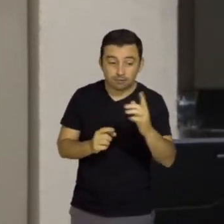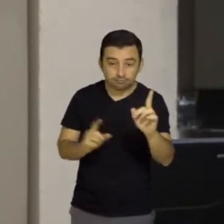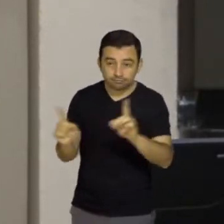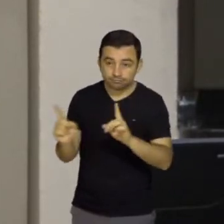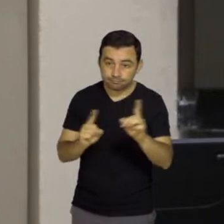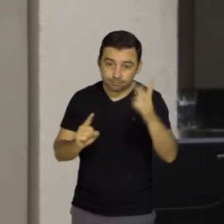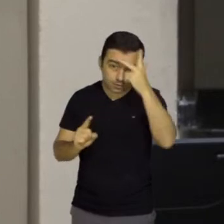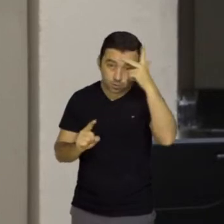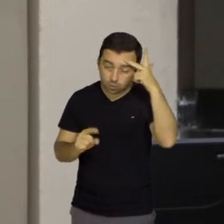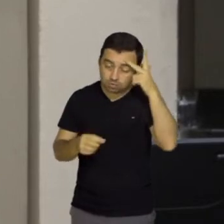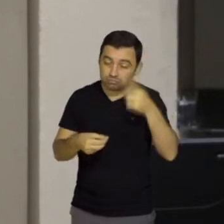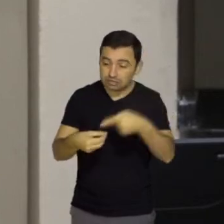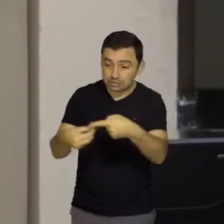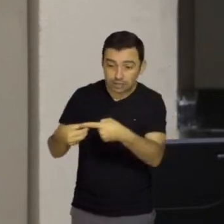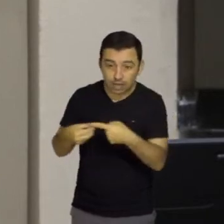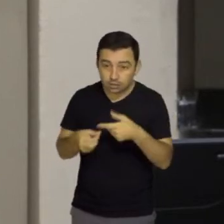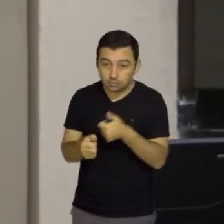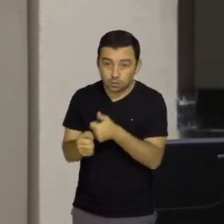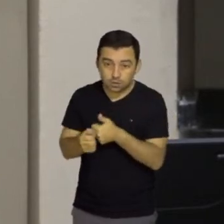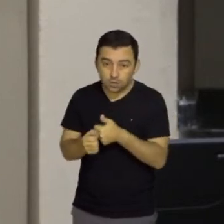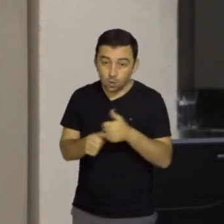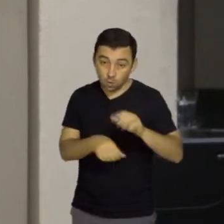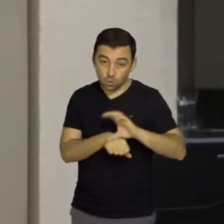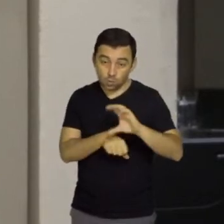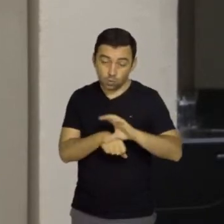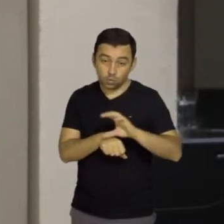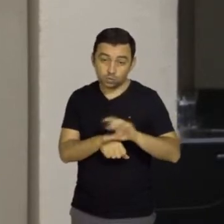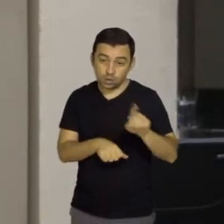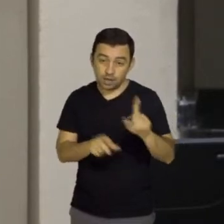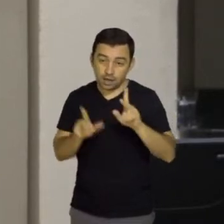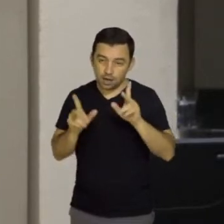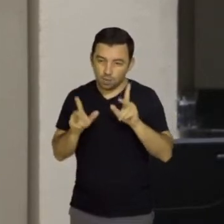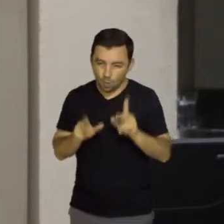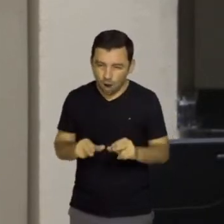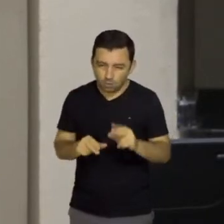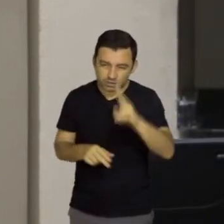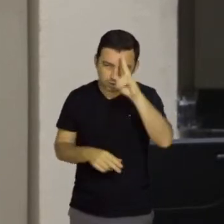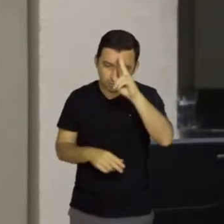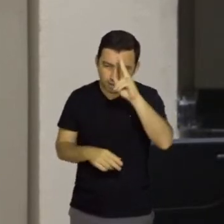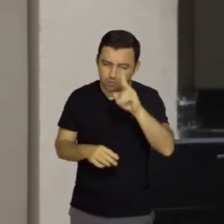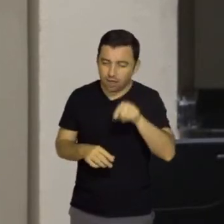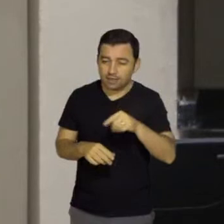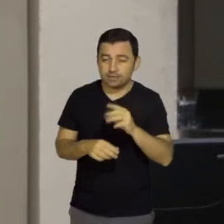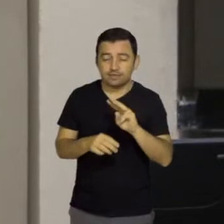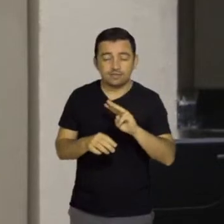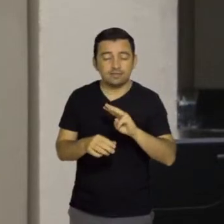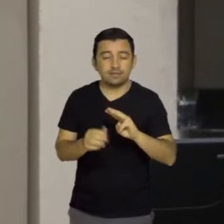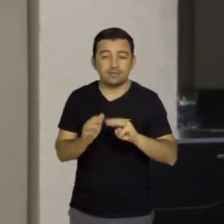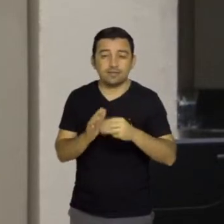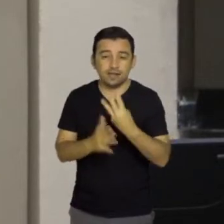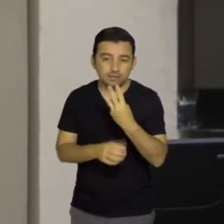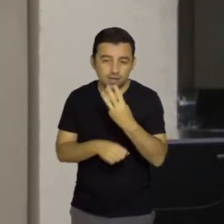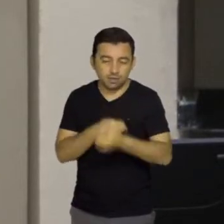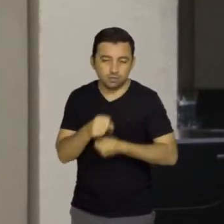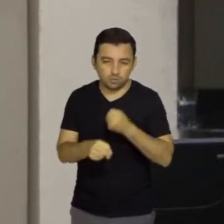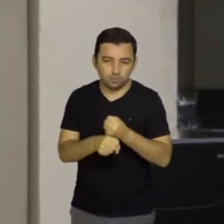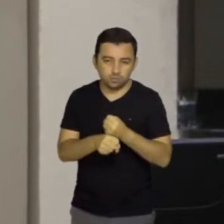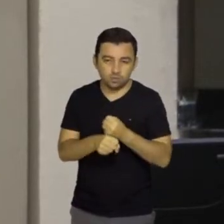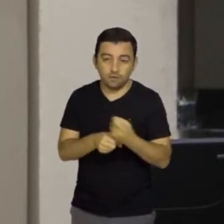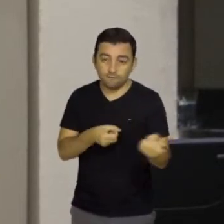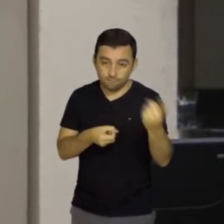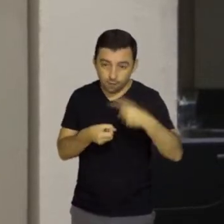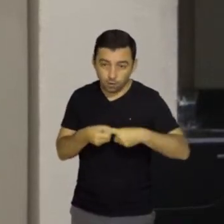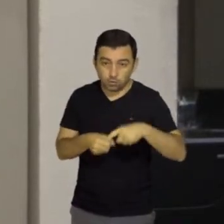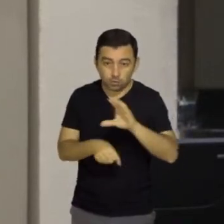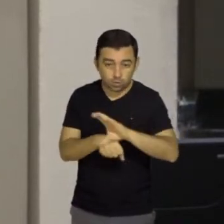de municípios próximos. O curso, que equivale ao ensino médio, terá duração de 3 anos. A retomada do curso agrícola é